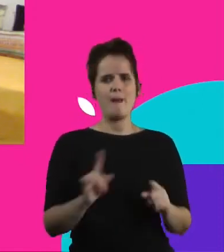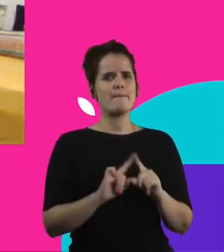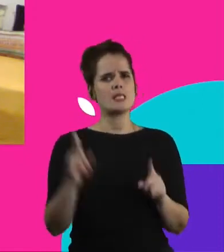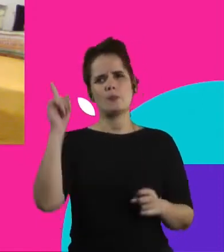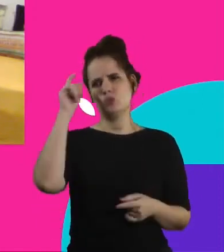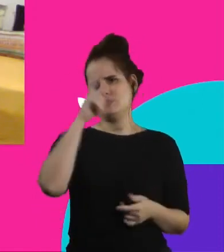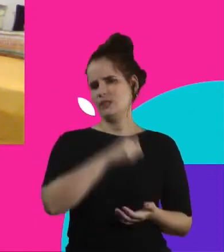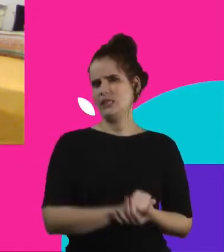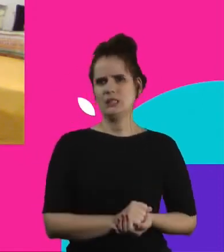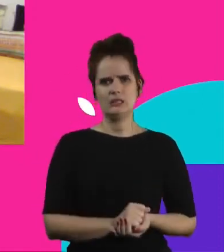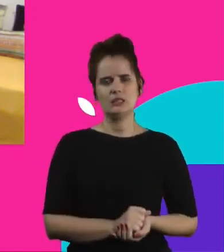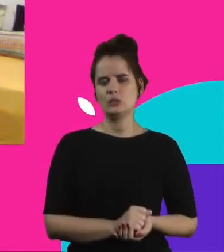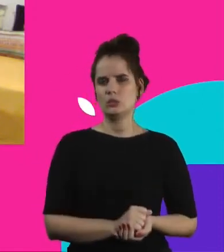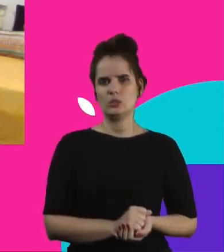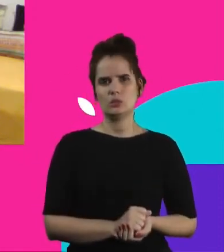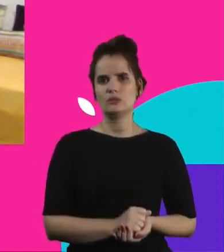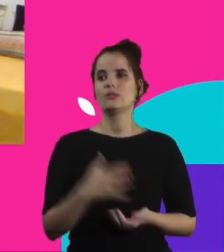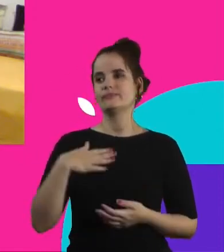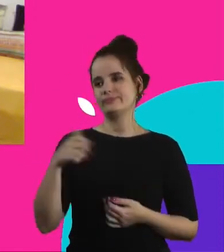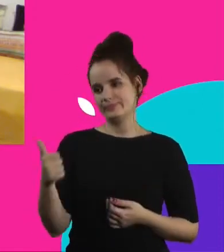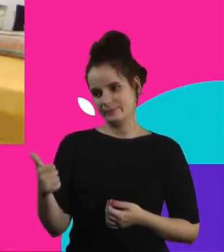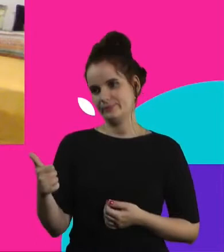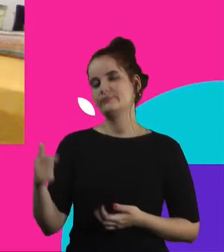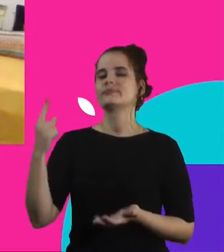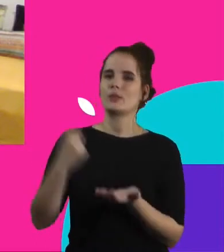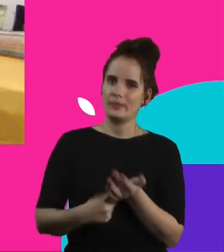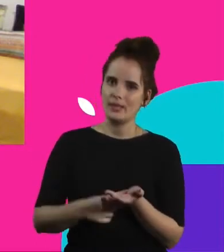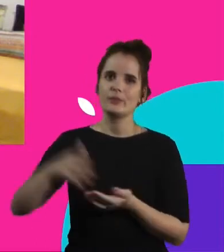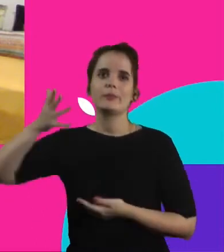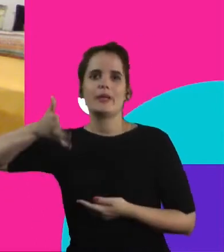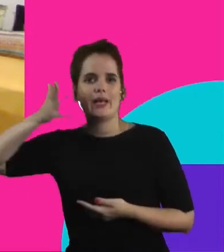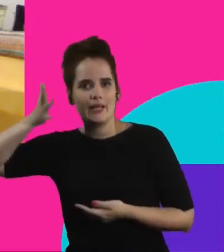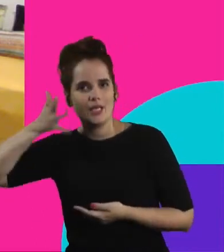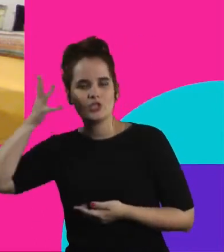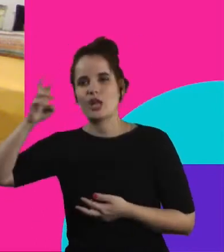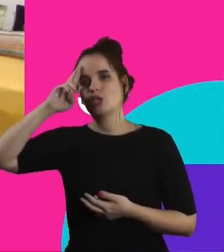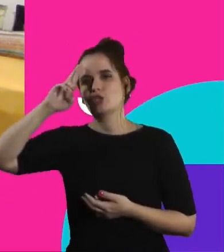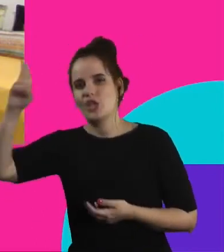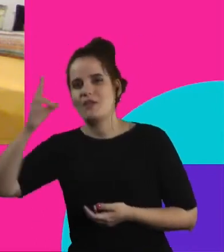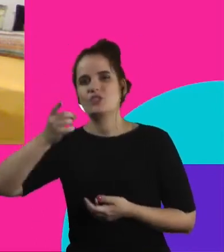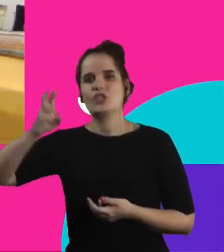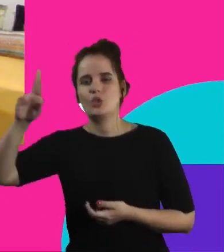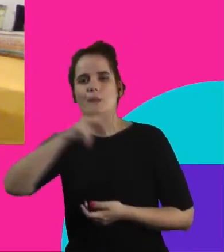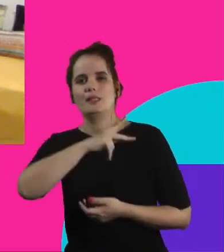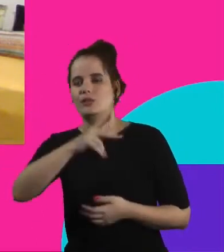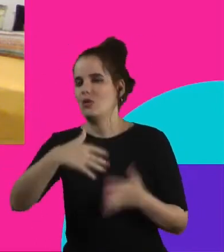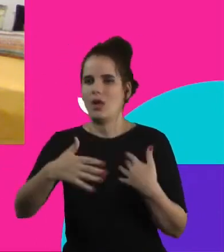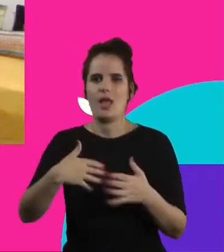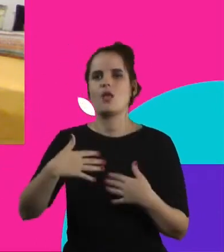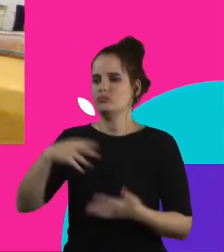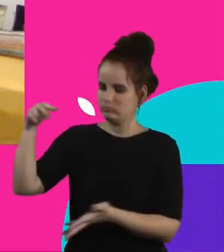difícil. Eu marco, faço palestra para chefe, diretor, presidente, o que for, a gente